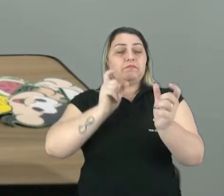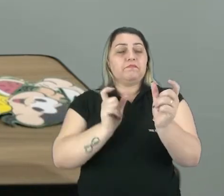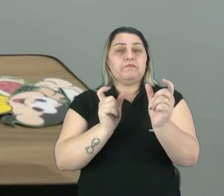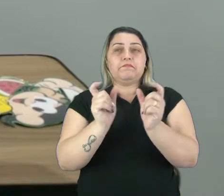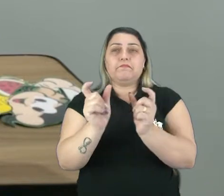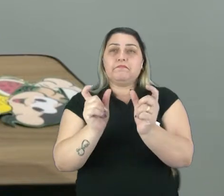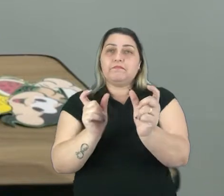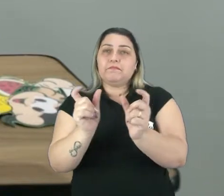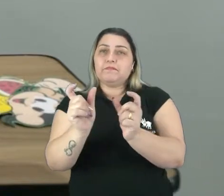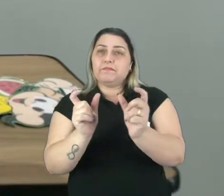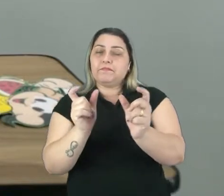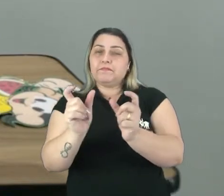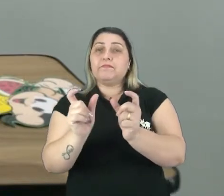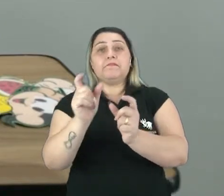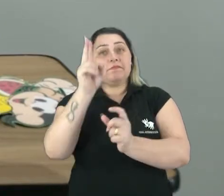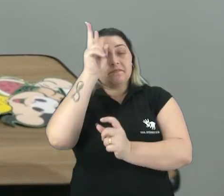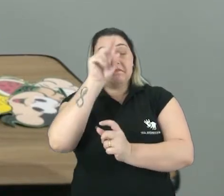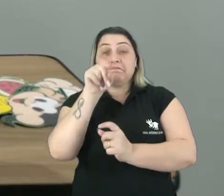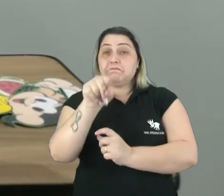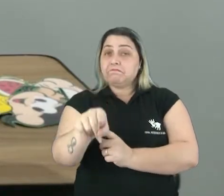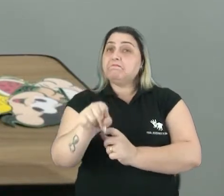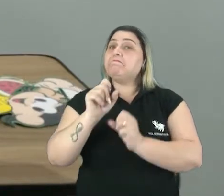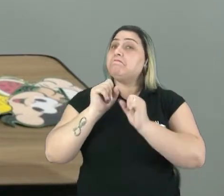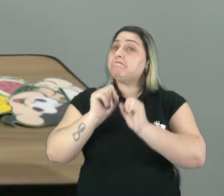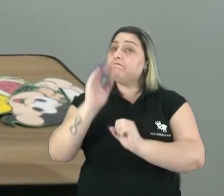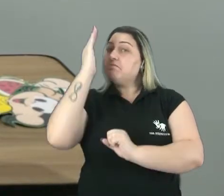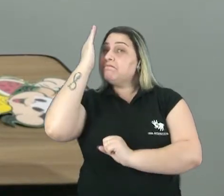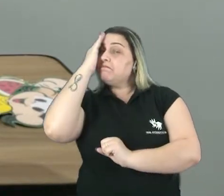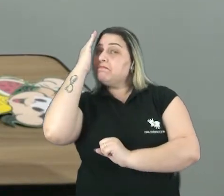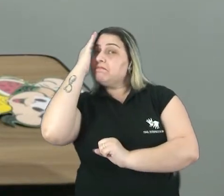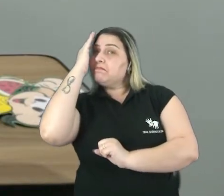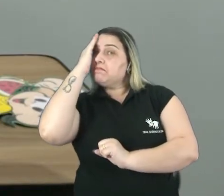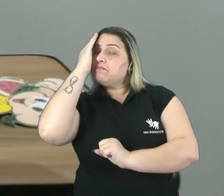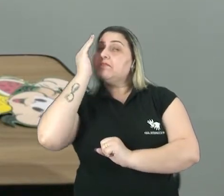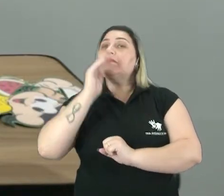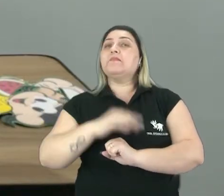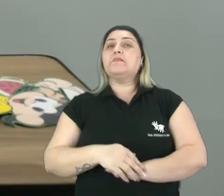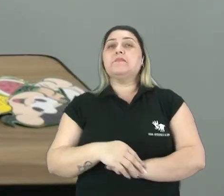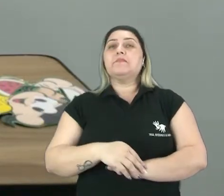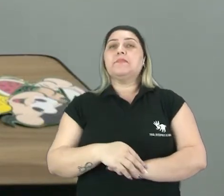das palavras que estão nas histórias, você pode compreender?